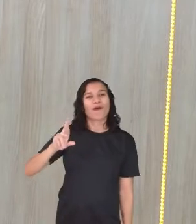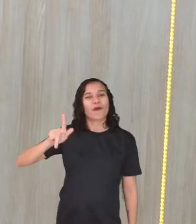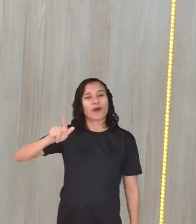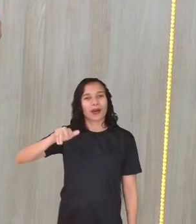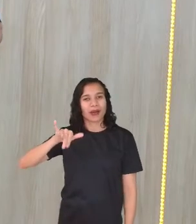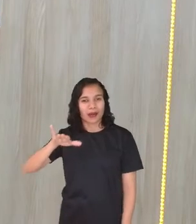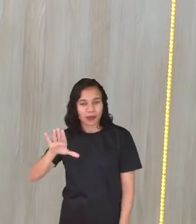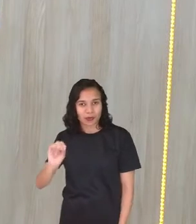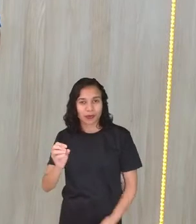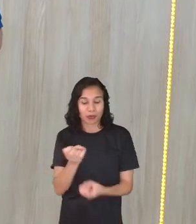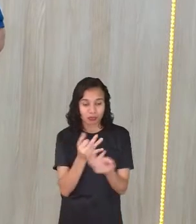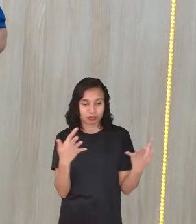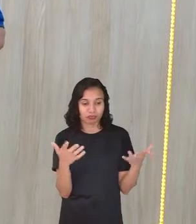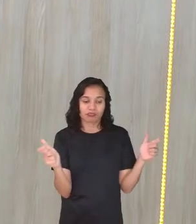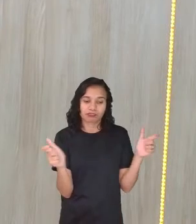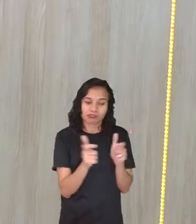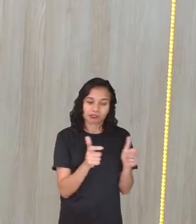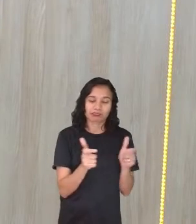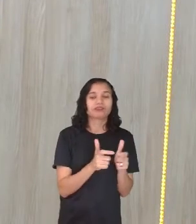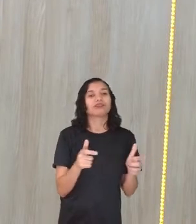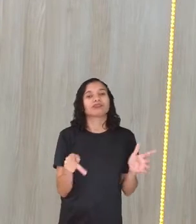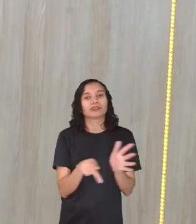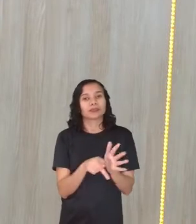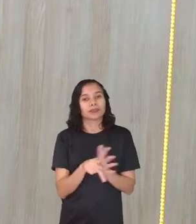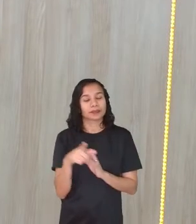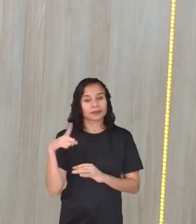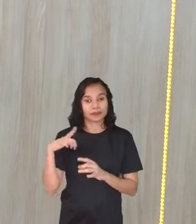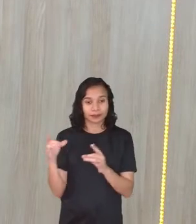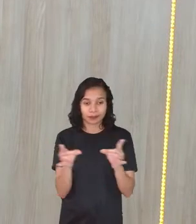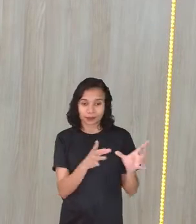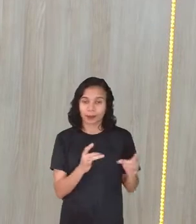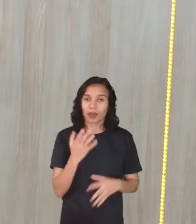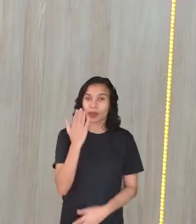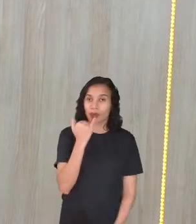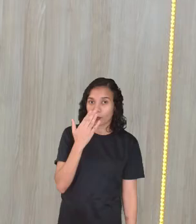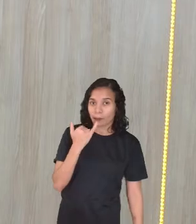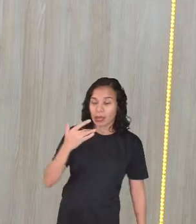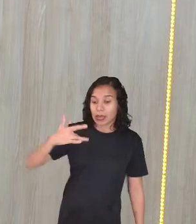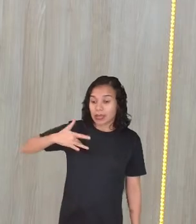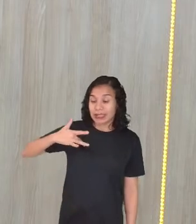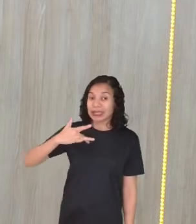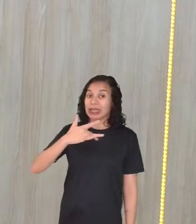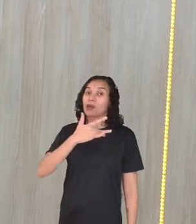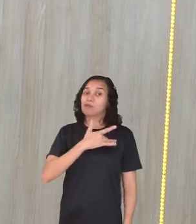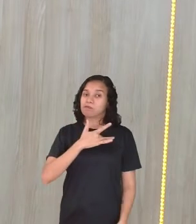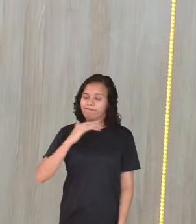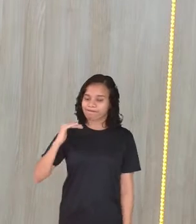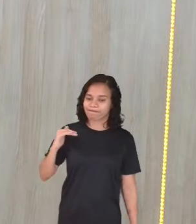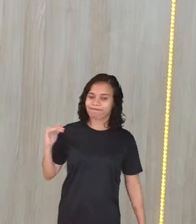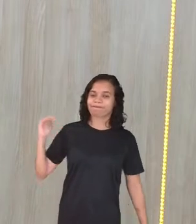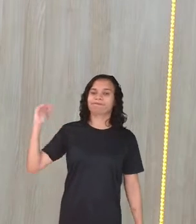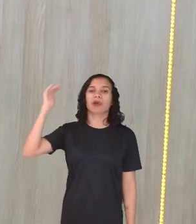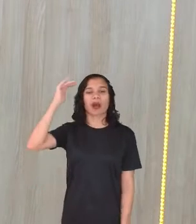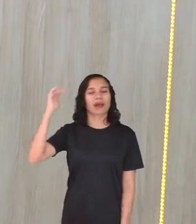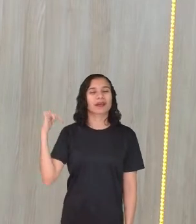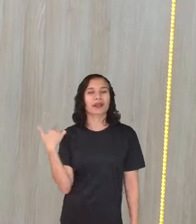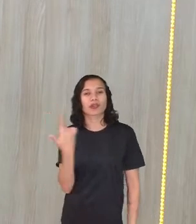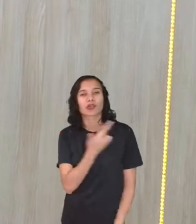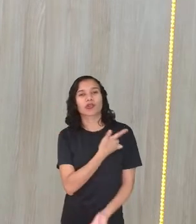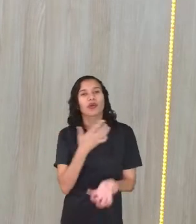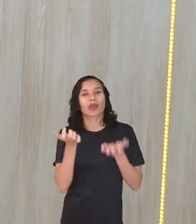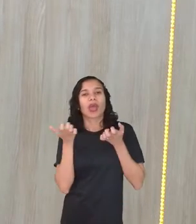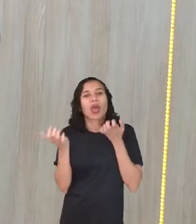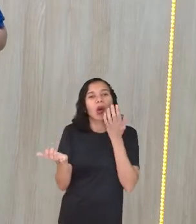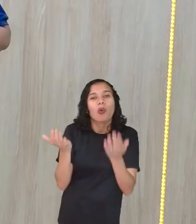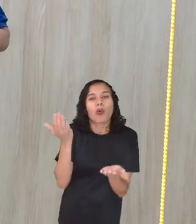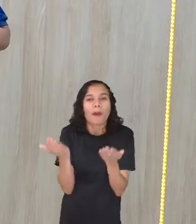proporções e a gente vai ver aí também a presença, não é, de uma alimentação mais saudável, e muitas vezes a gente quer comparar